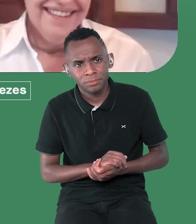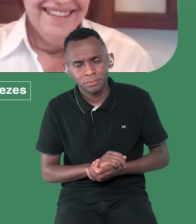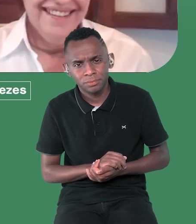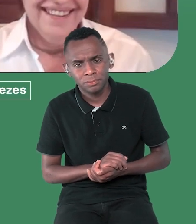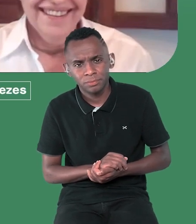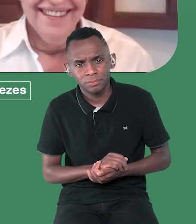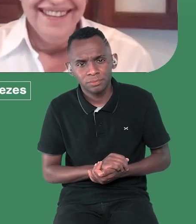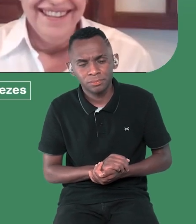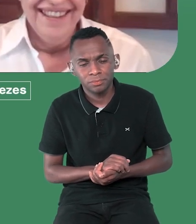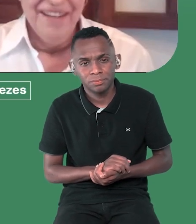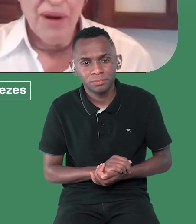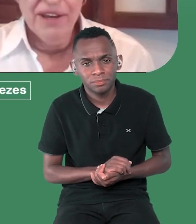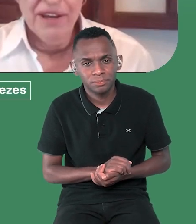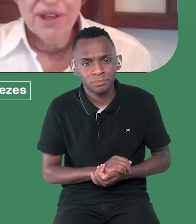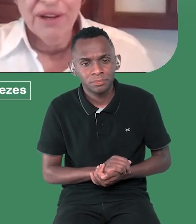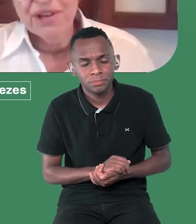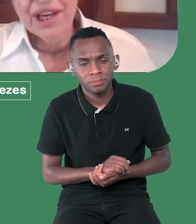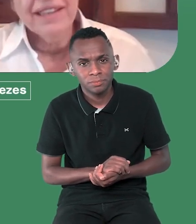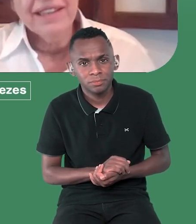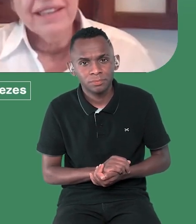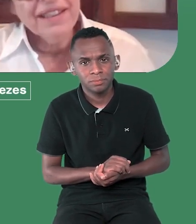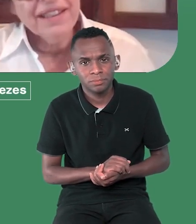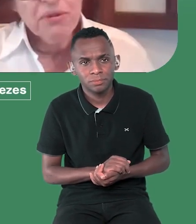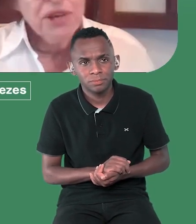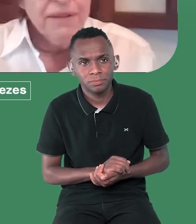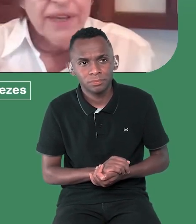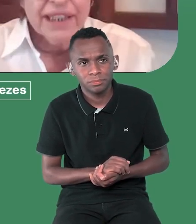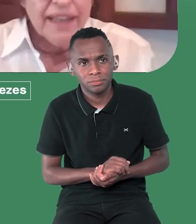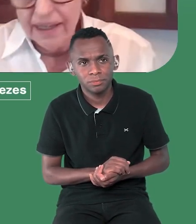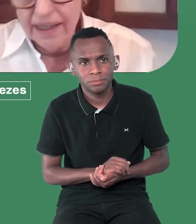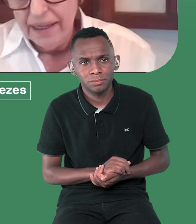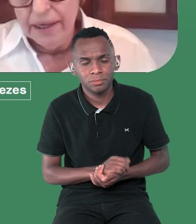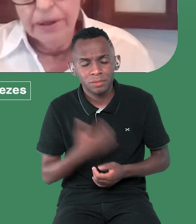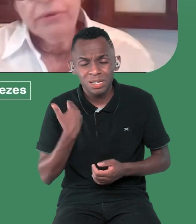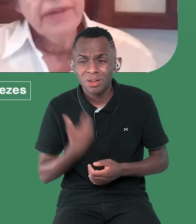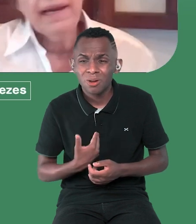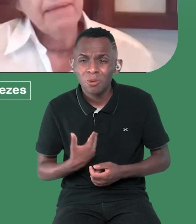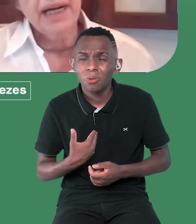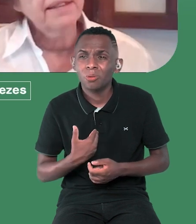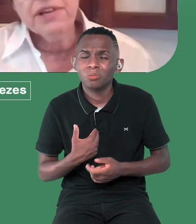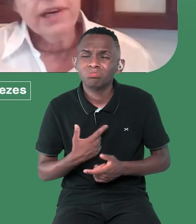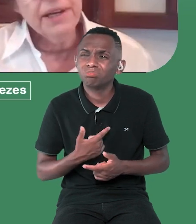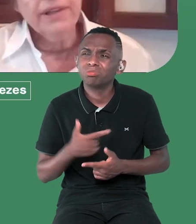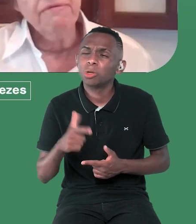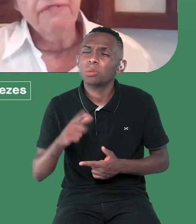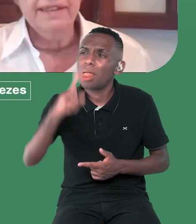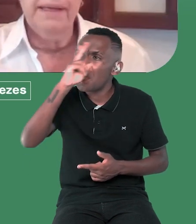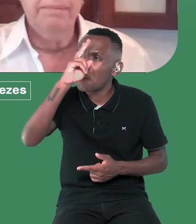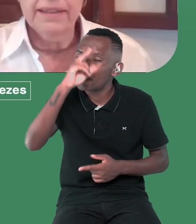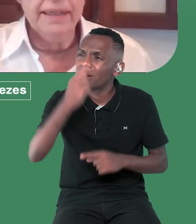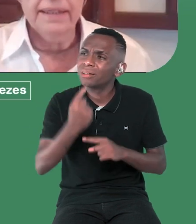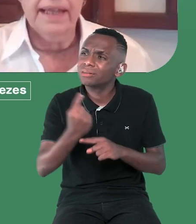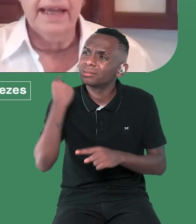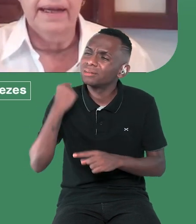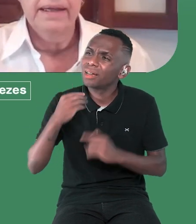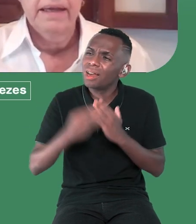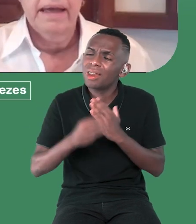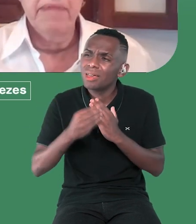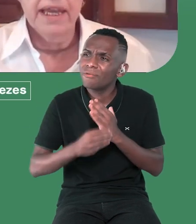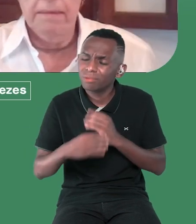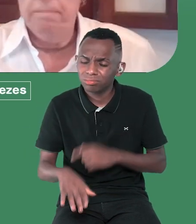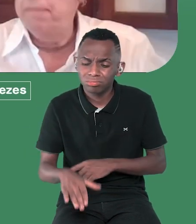sim. livros. Bom, eu já não tive, assim, eu não tenho lembrança de livro na infância, para ser